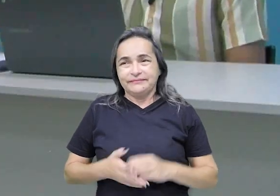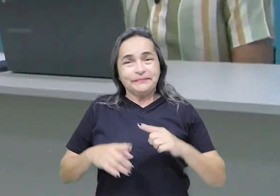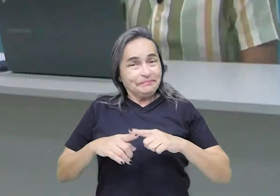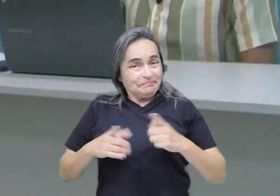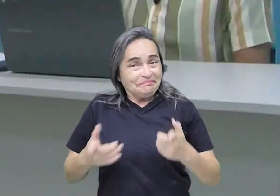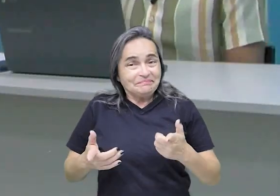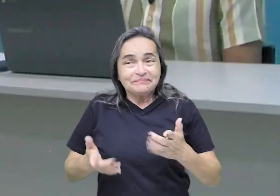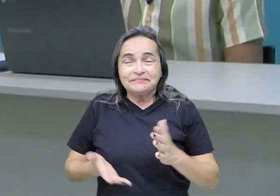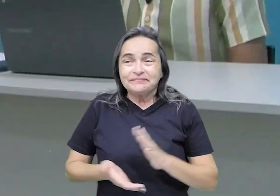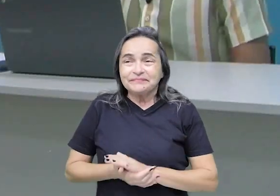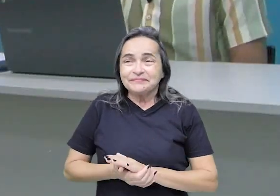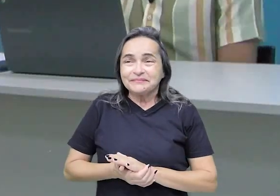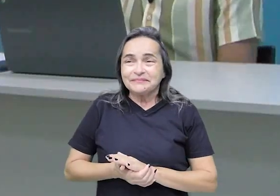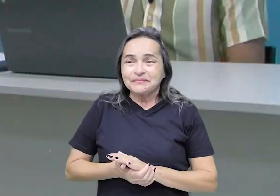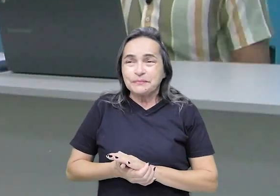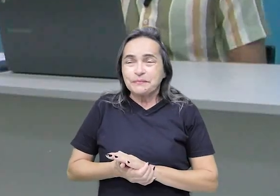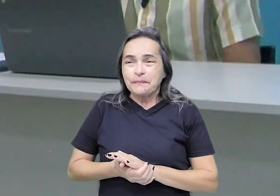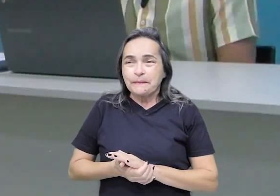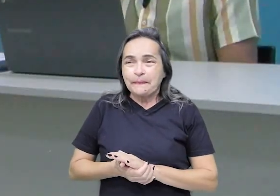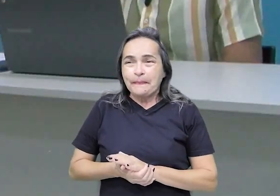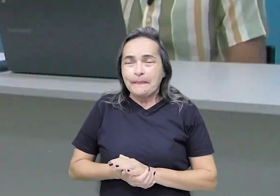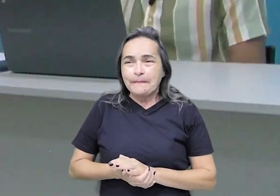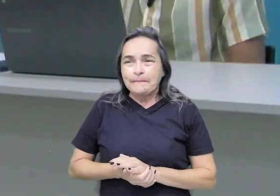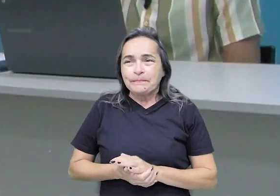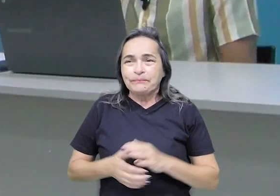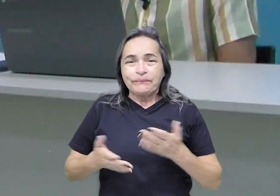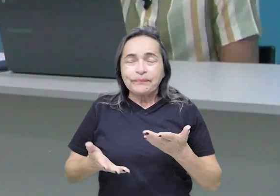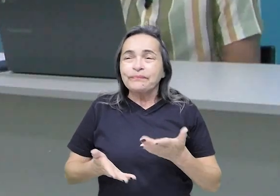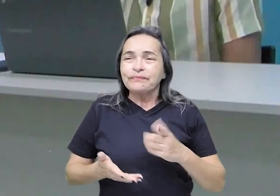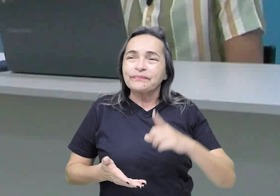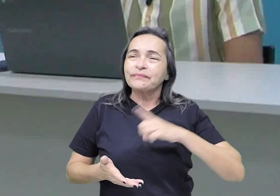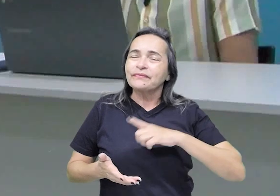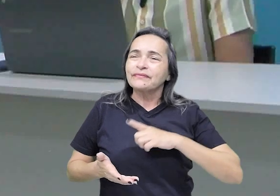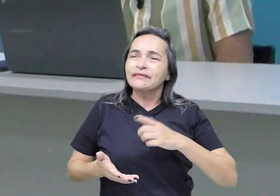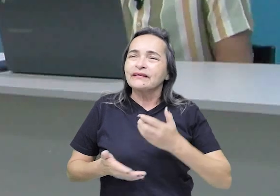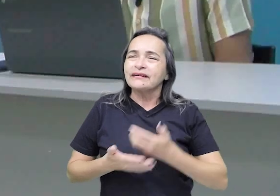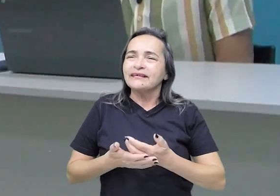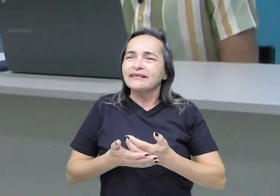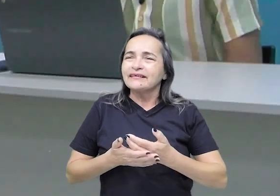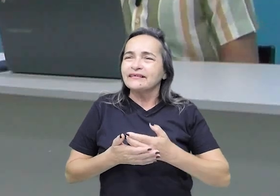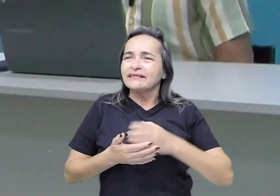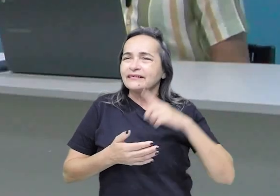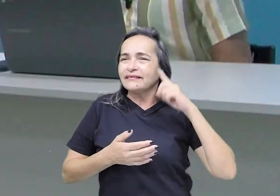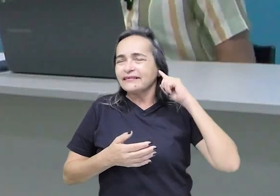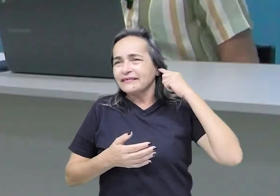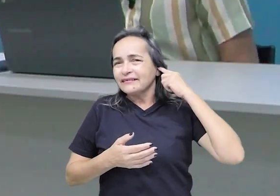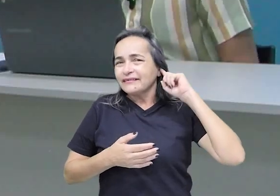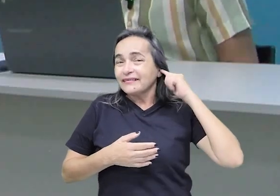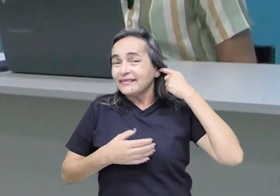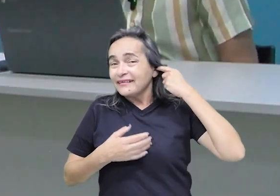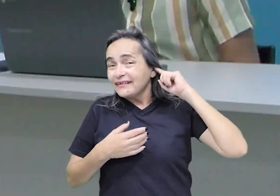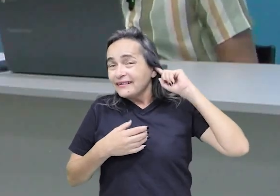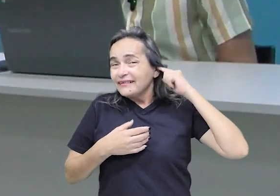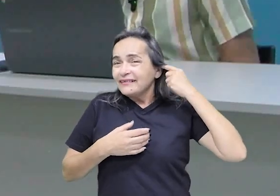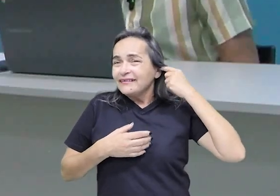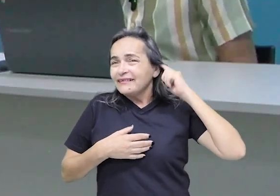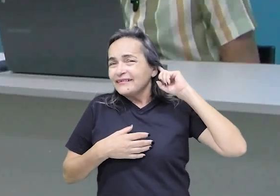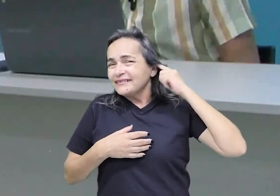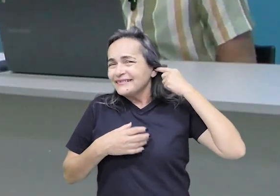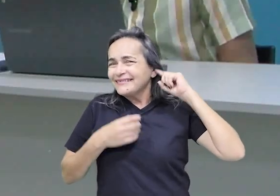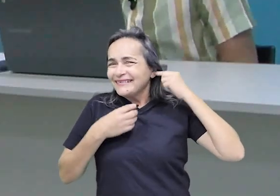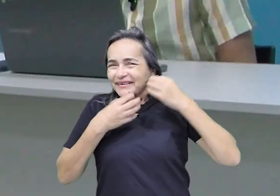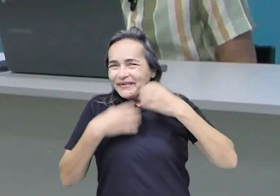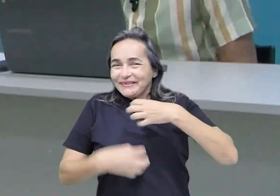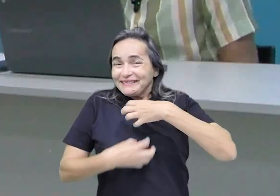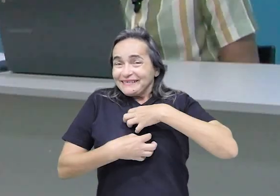citou hoje, tem eu não sei se é um órgão, não sei o que é, órgão não é, né? Relacionado ao equilíbrio, quando a gente... Sim, dá